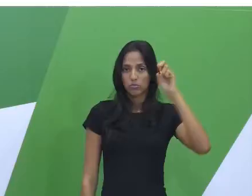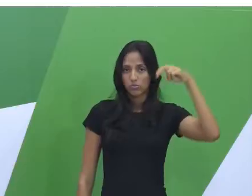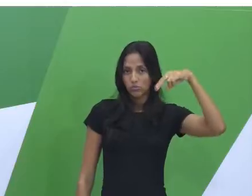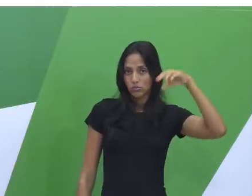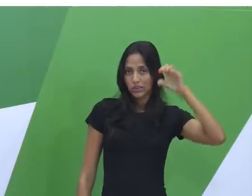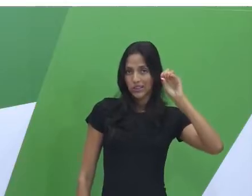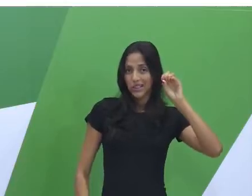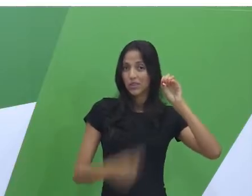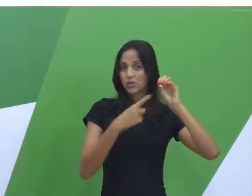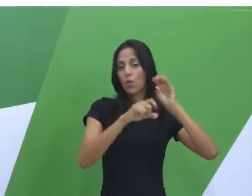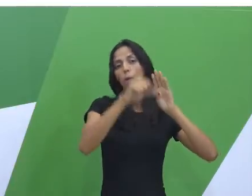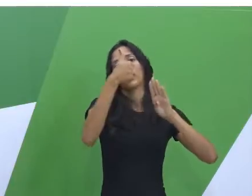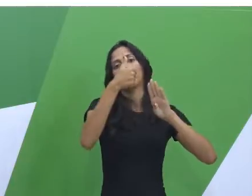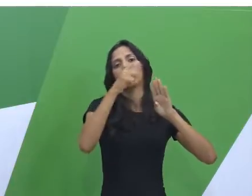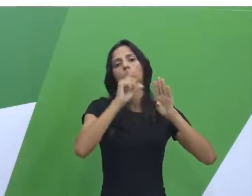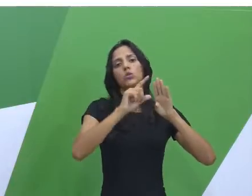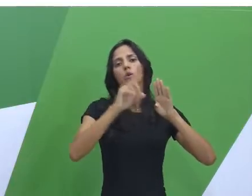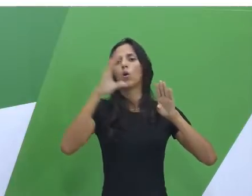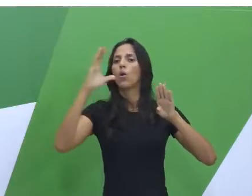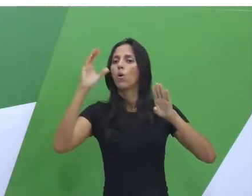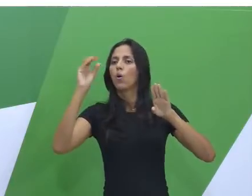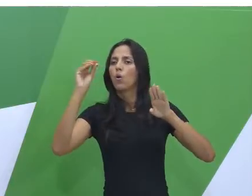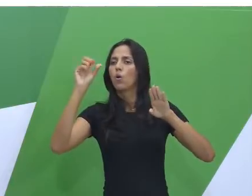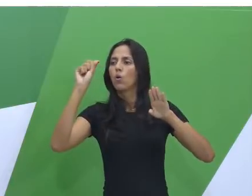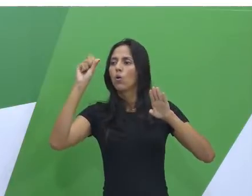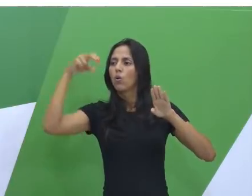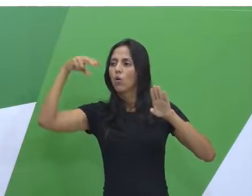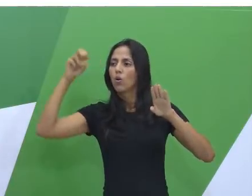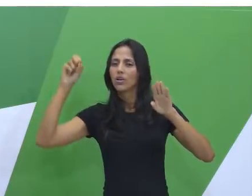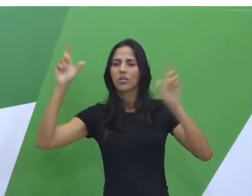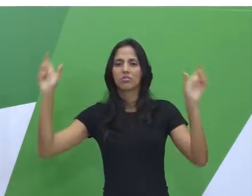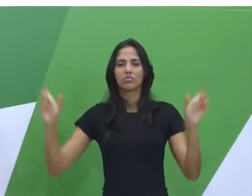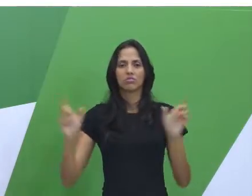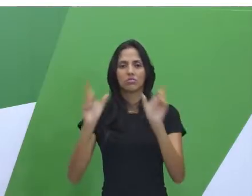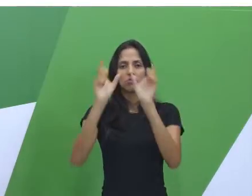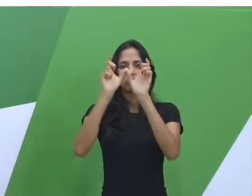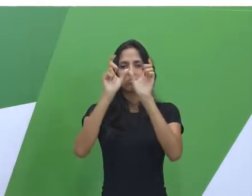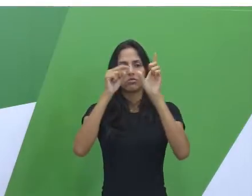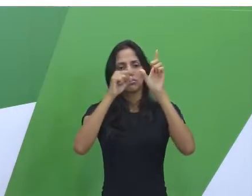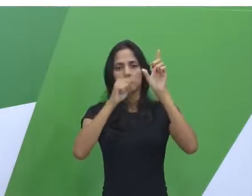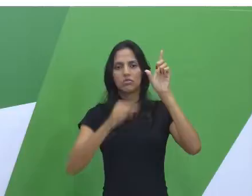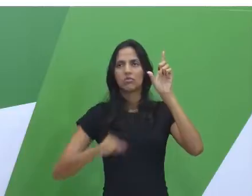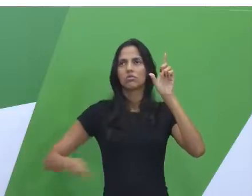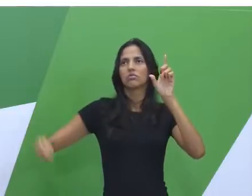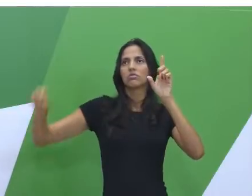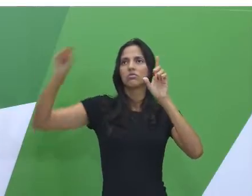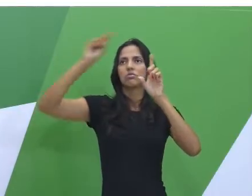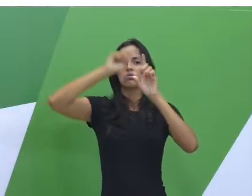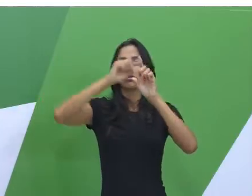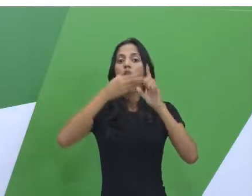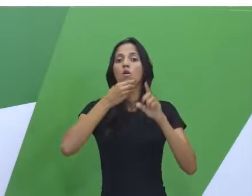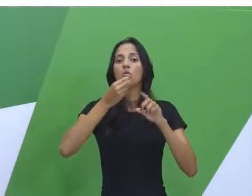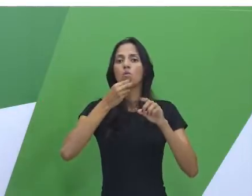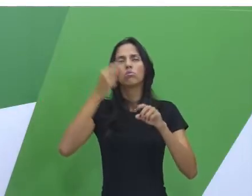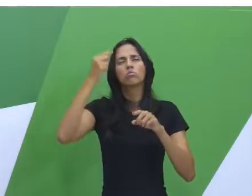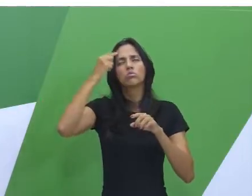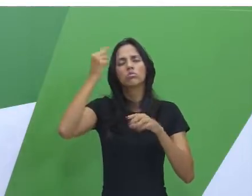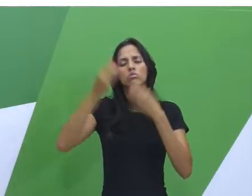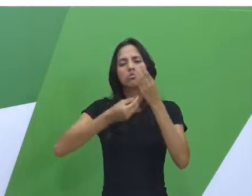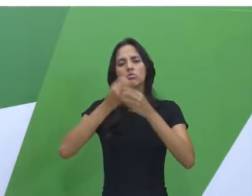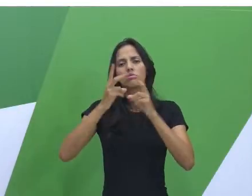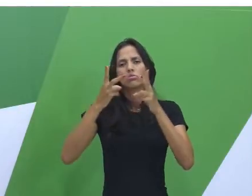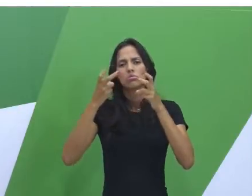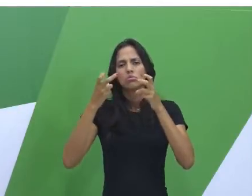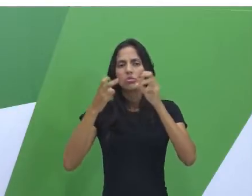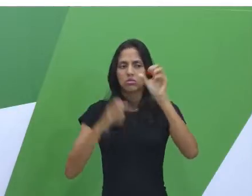seno. O cosseno era apenas o quê? Um ângulo complementar, não tinha nome próprio. Depois foi que o homem veio trabalhando. Observe